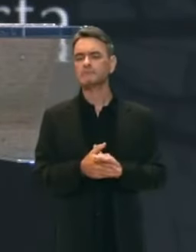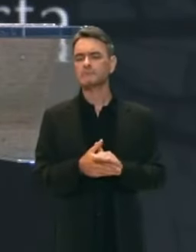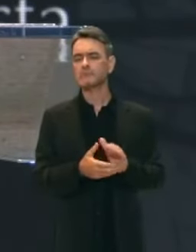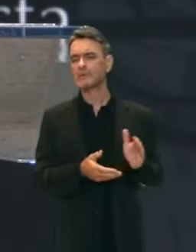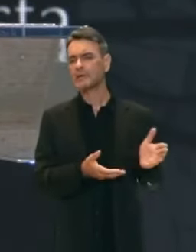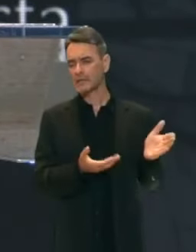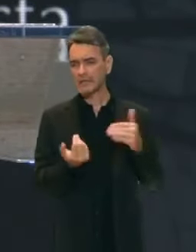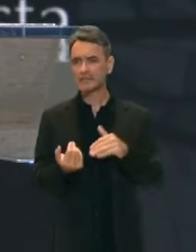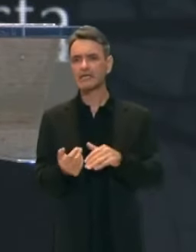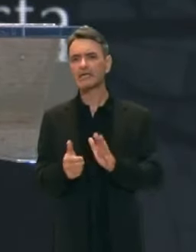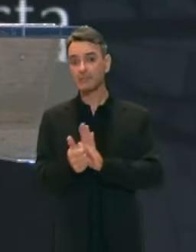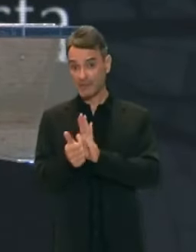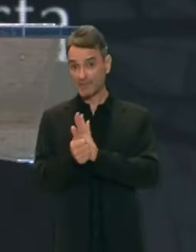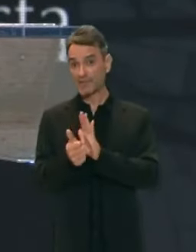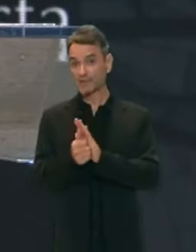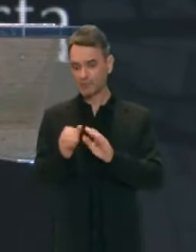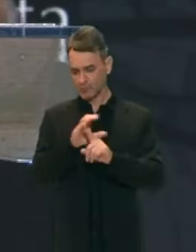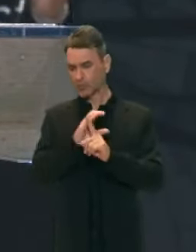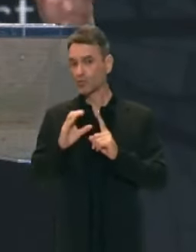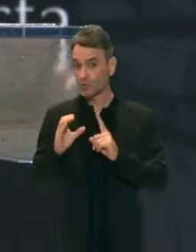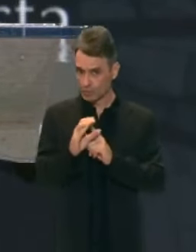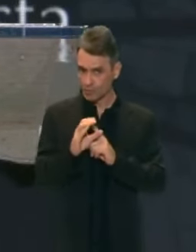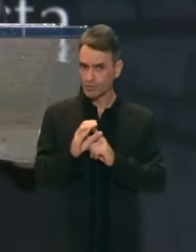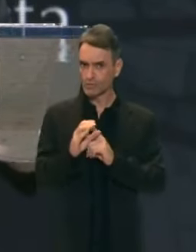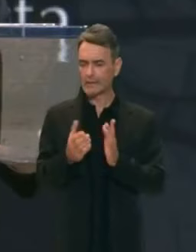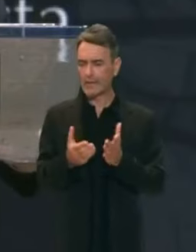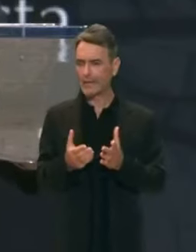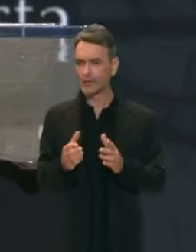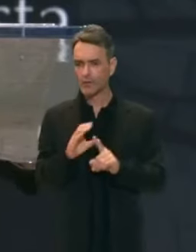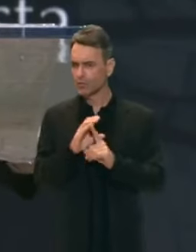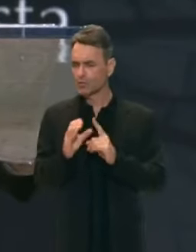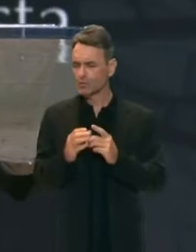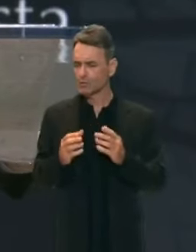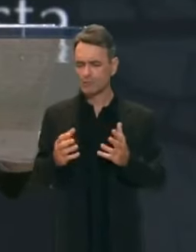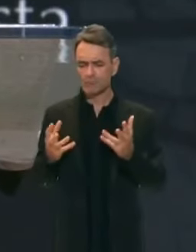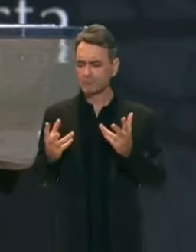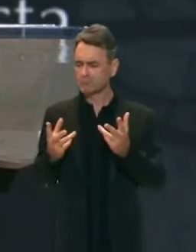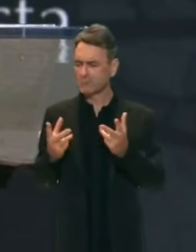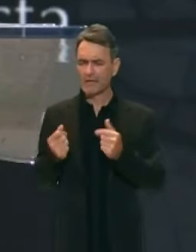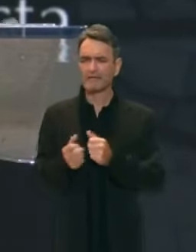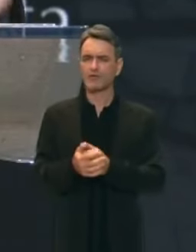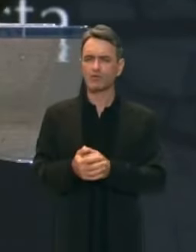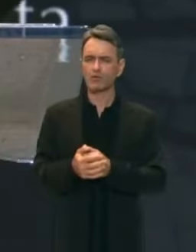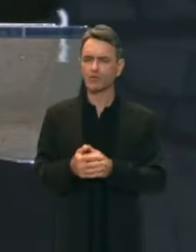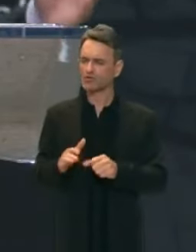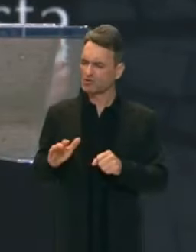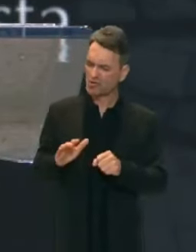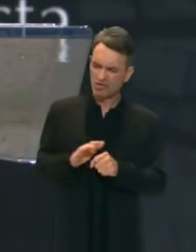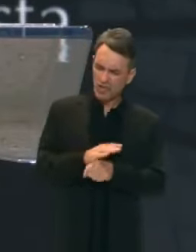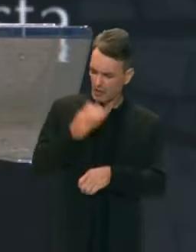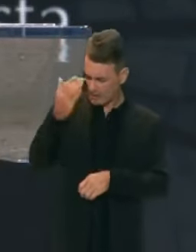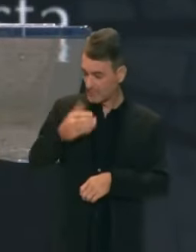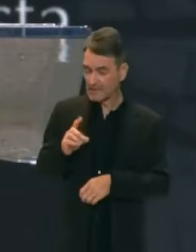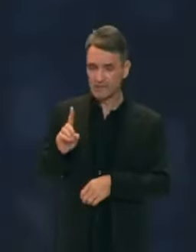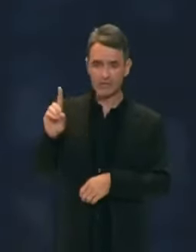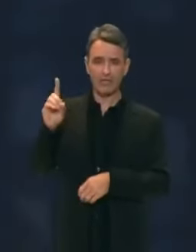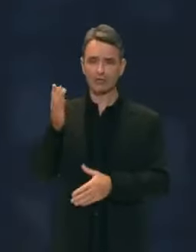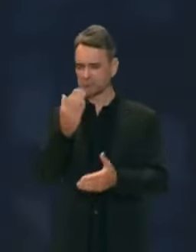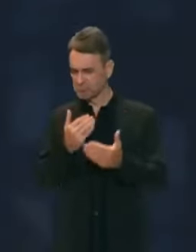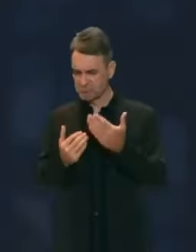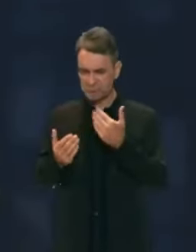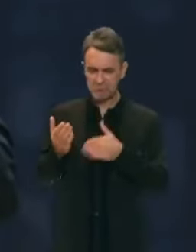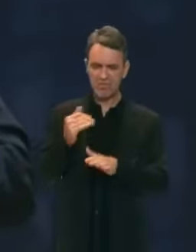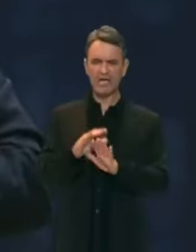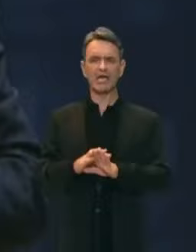culto muito lindo, muito cheio da presença de Deus aquele dia. Comemos depois, todo